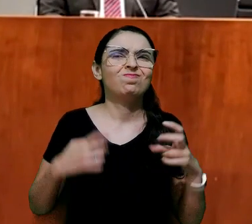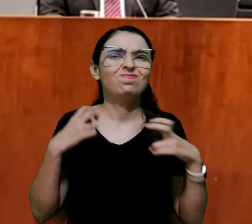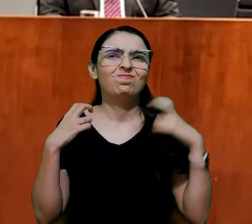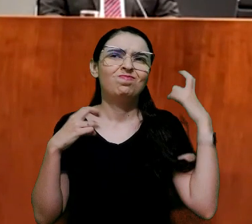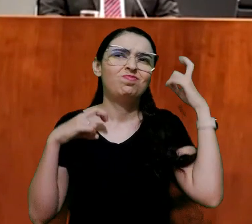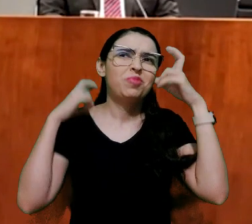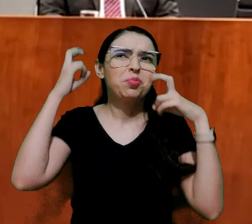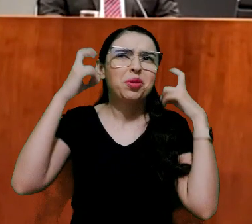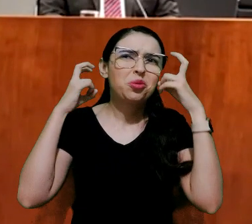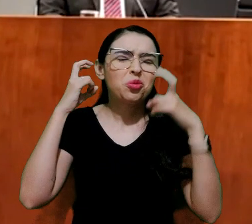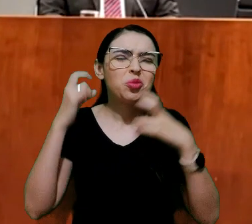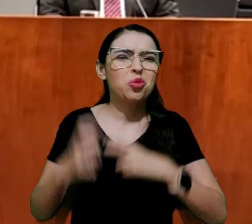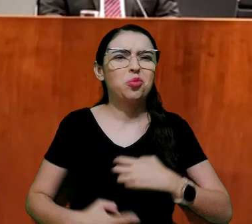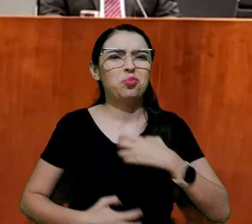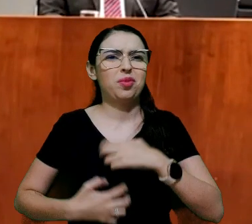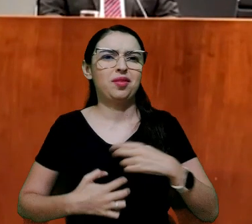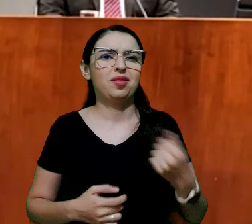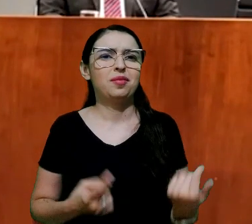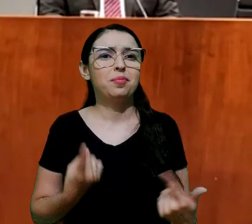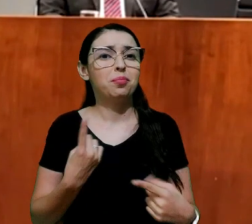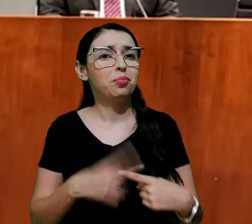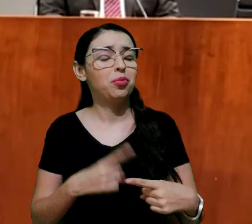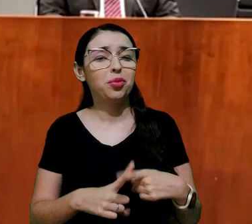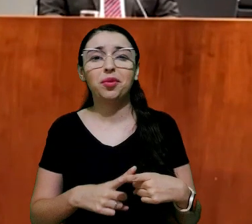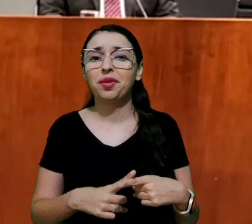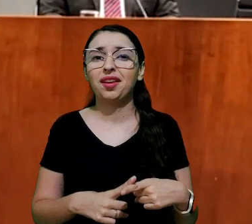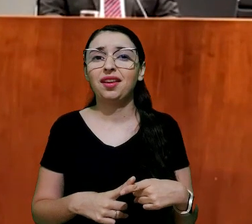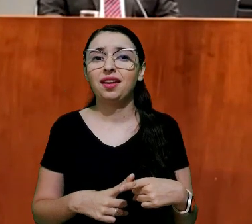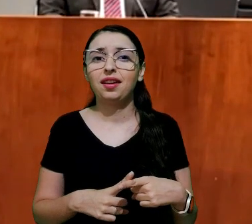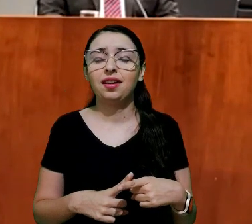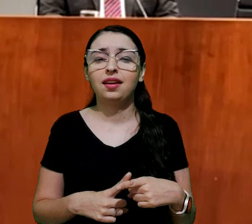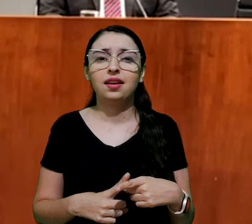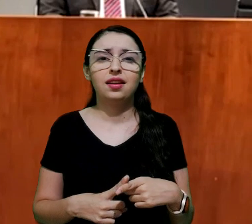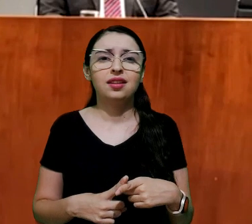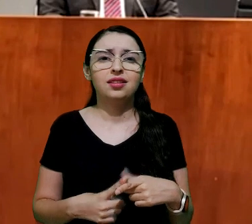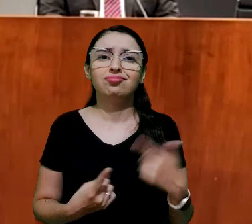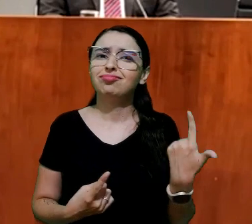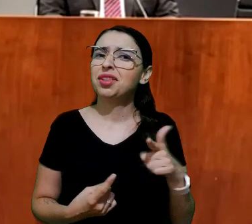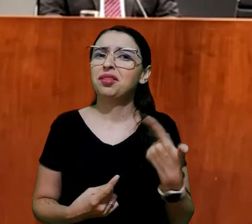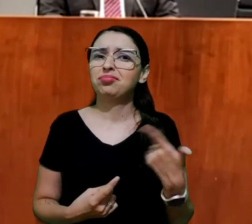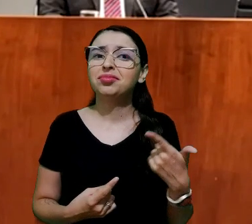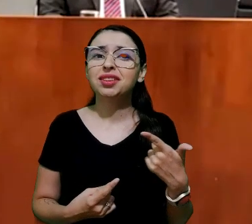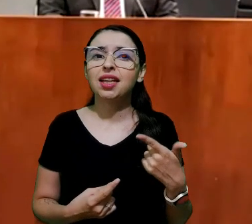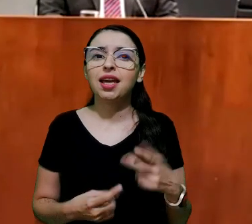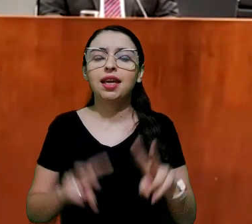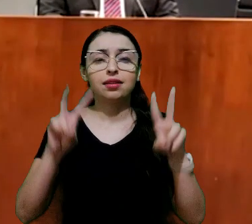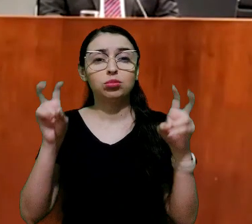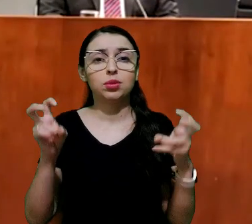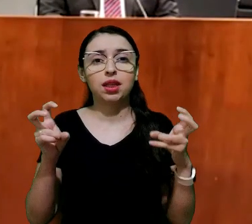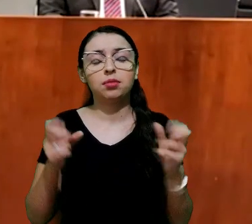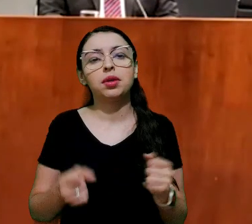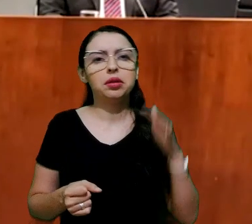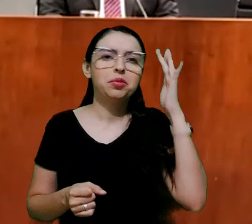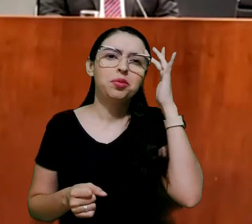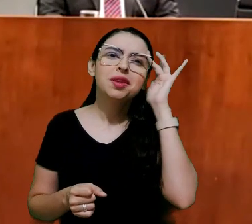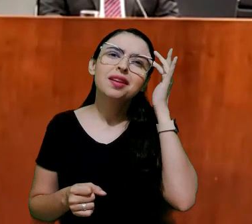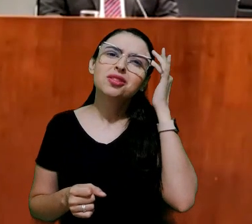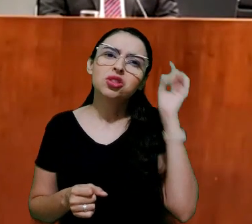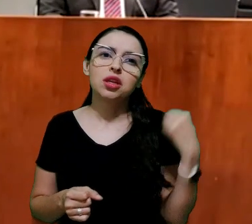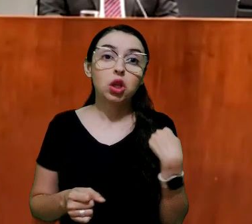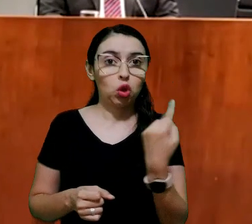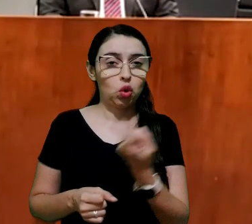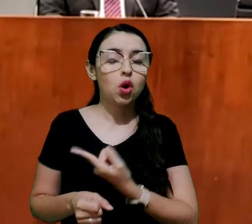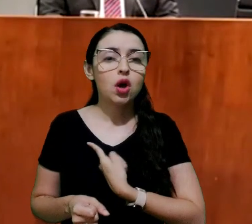não reverência a essa circunstância, eu sempre entendi que nós que estudamos direito